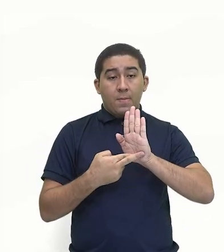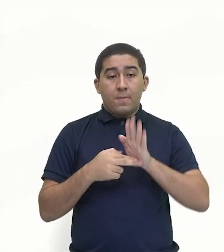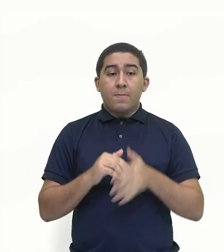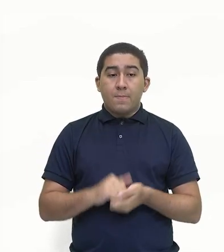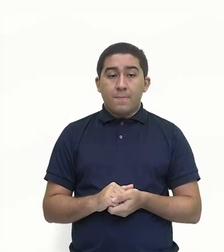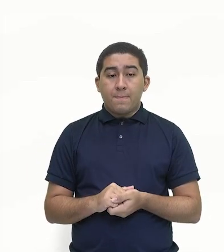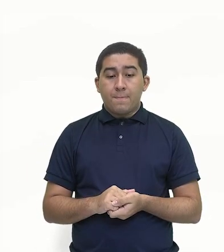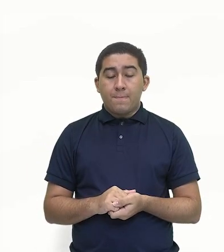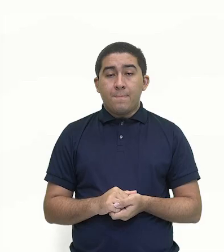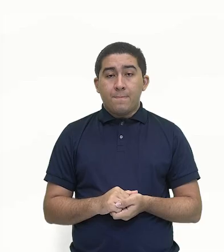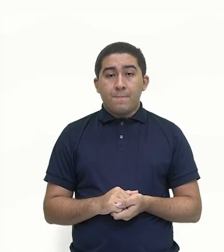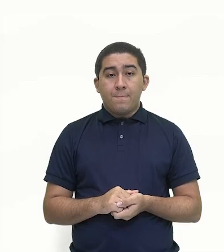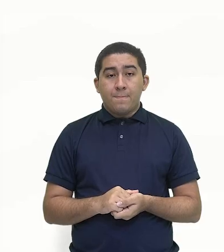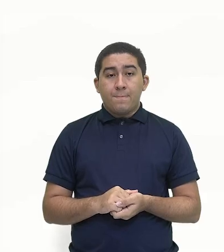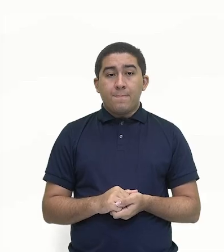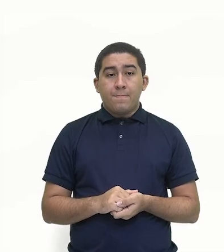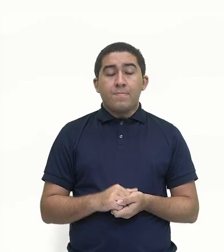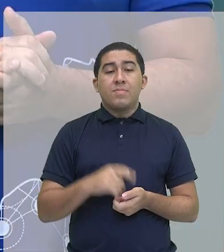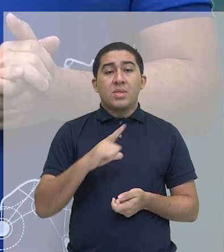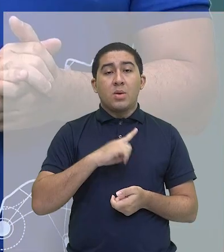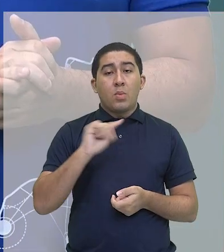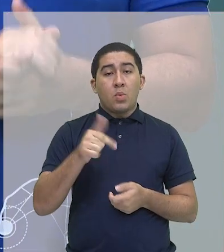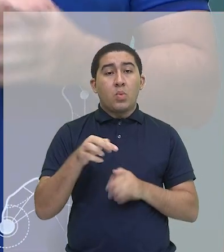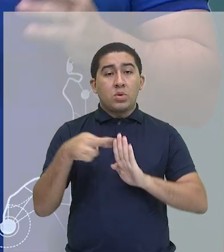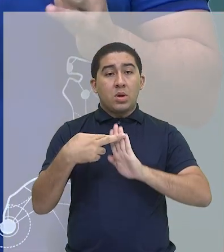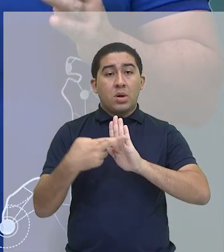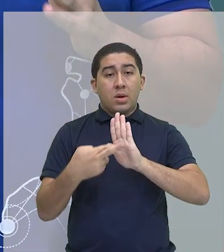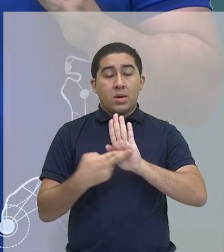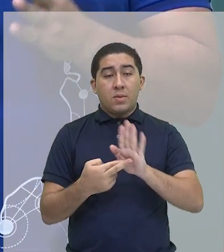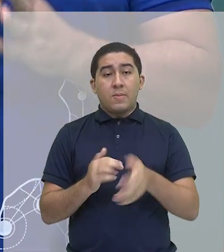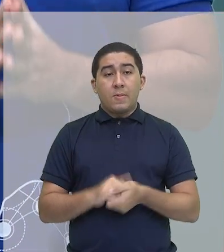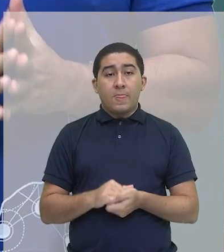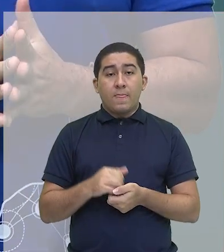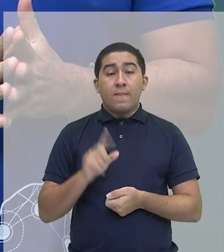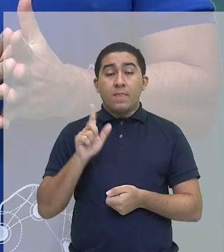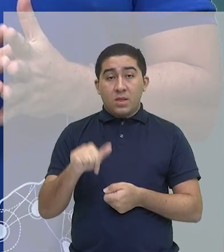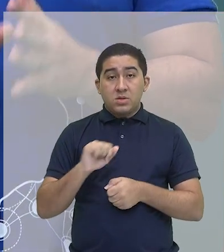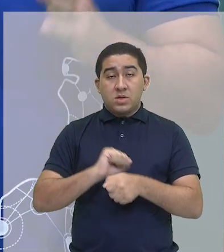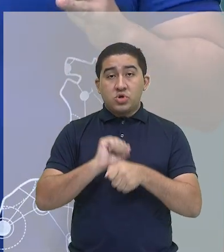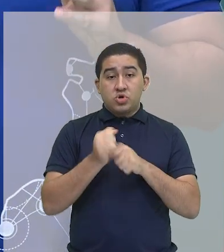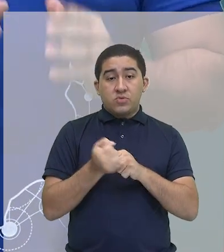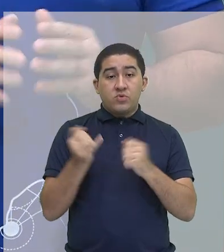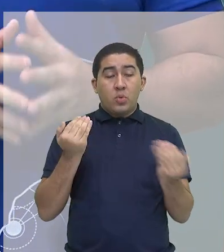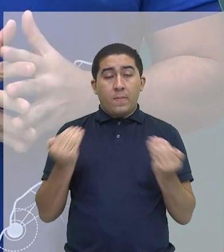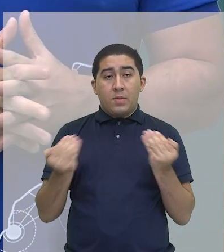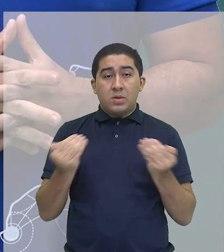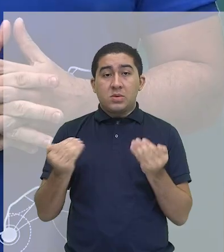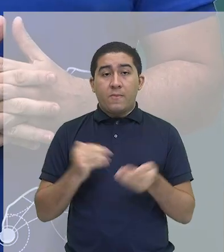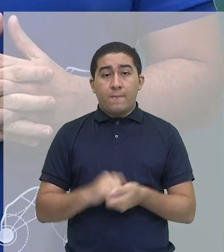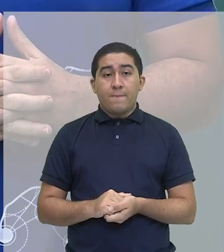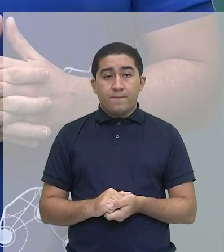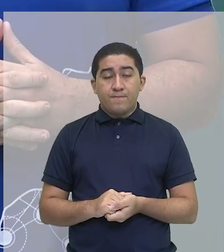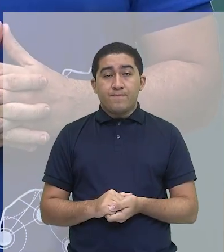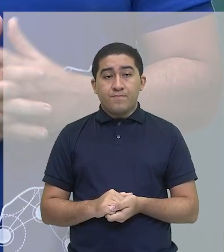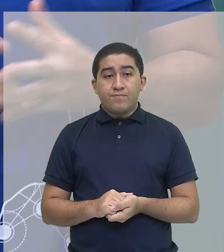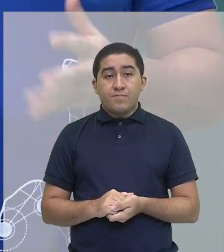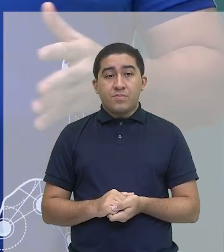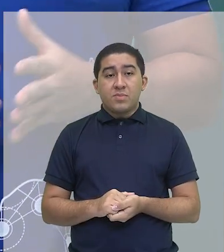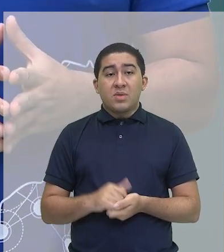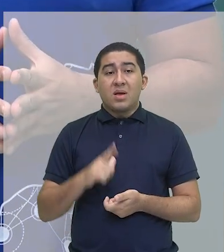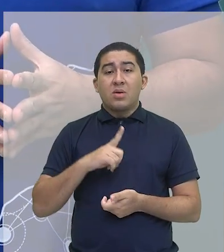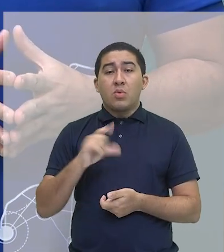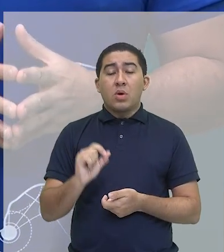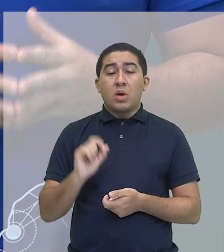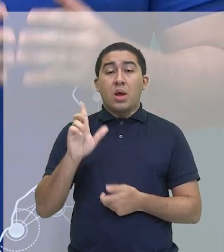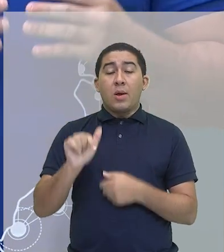para vocês uma outra regra. Olha só, para os comparative adjectives, consonant plus Y. O que